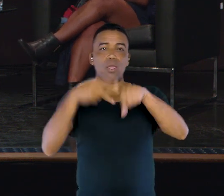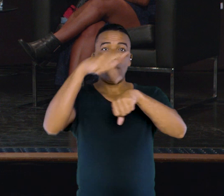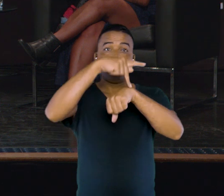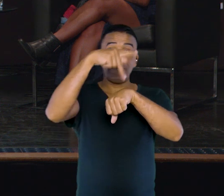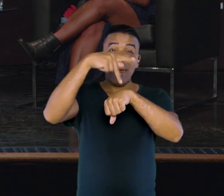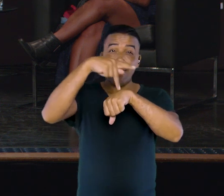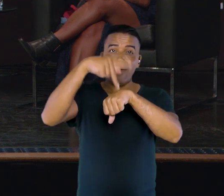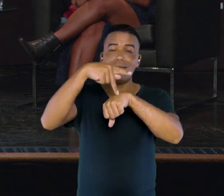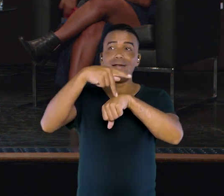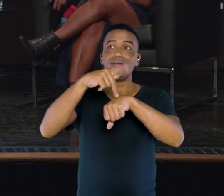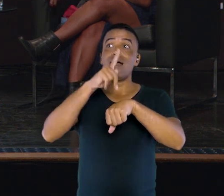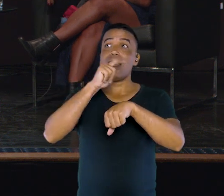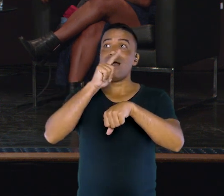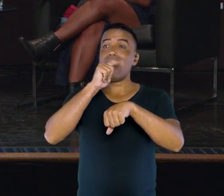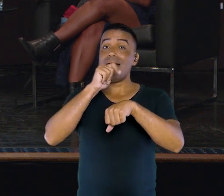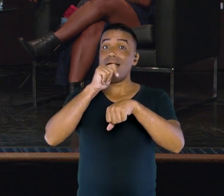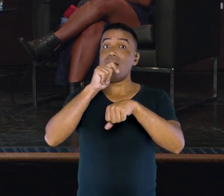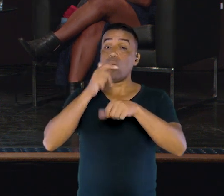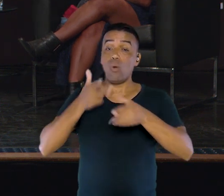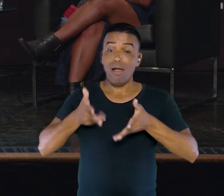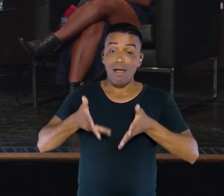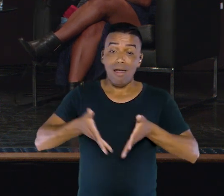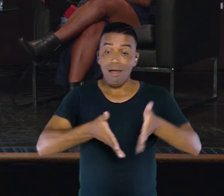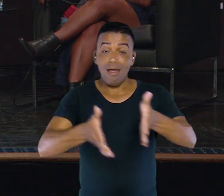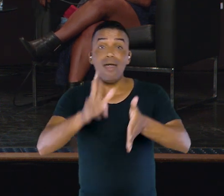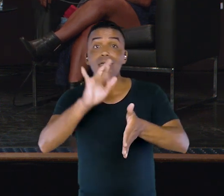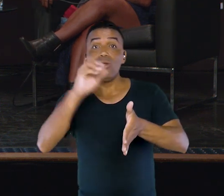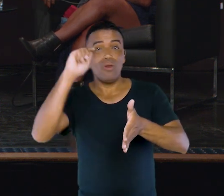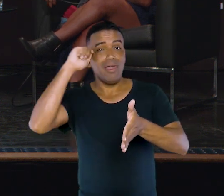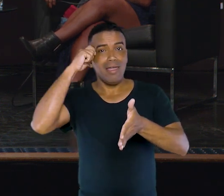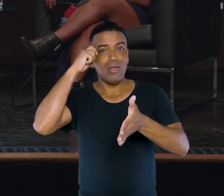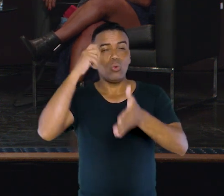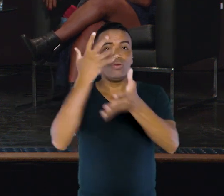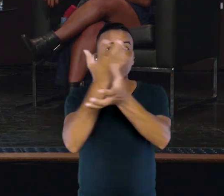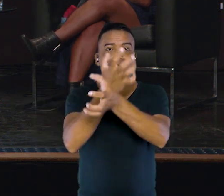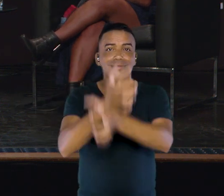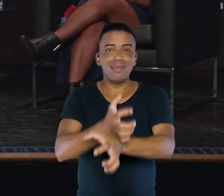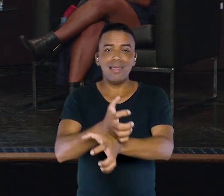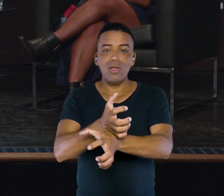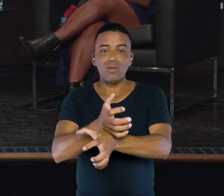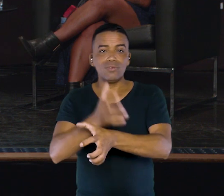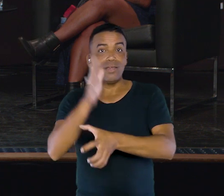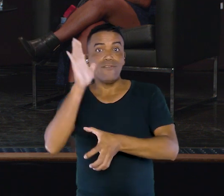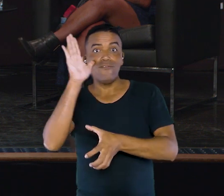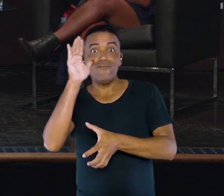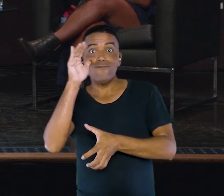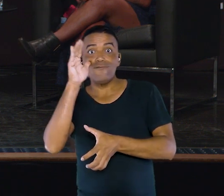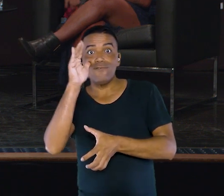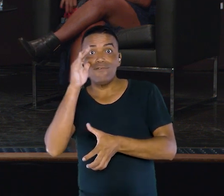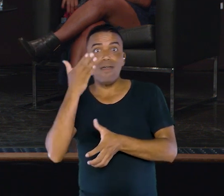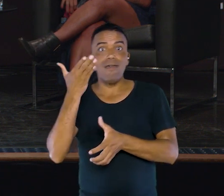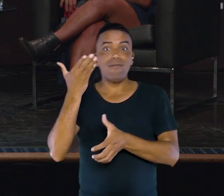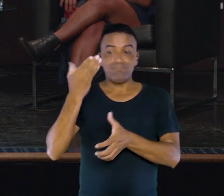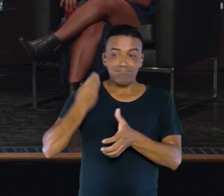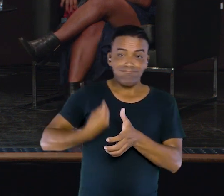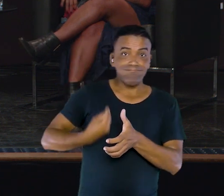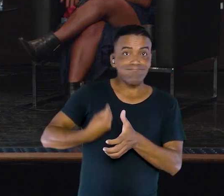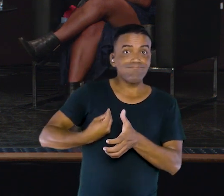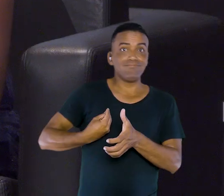desenhos quando o rio está seco, né? Aí você começa a presenciar,